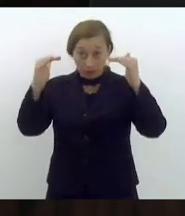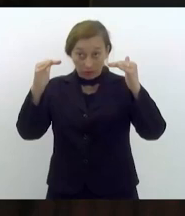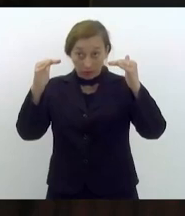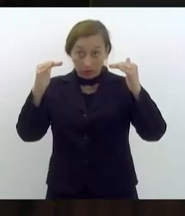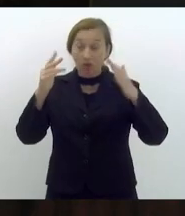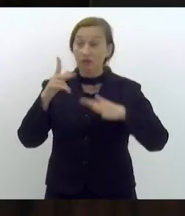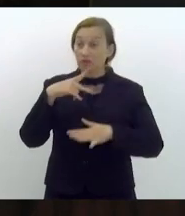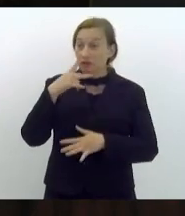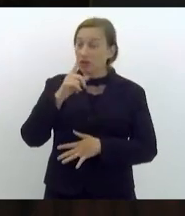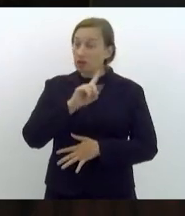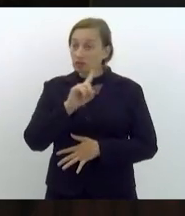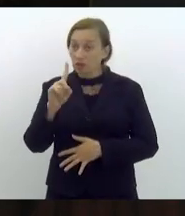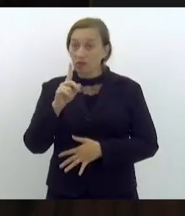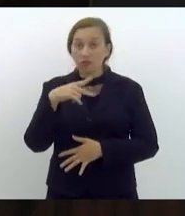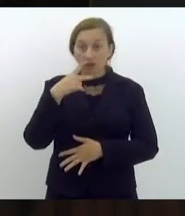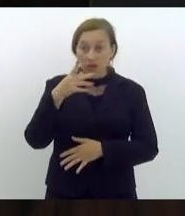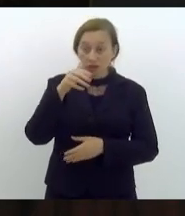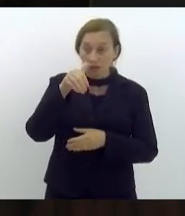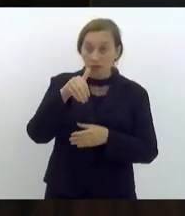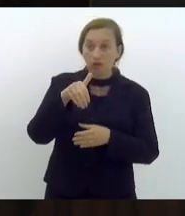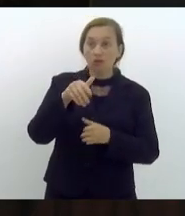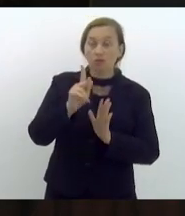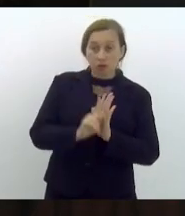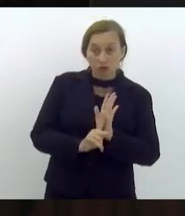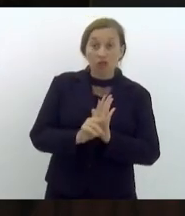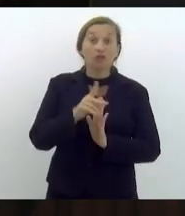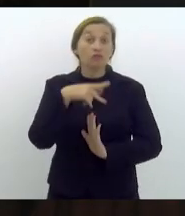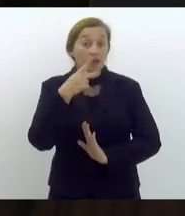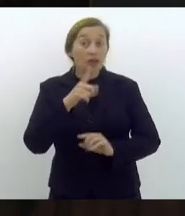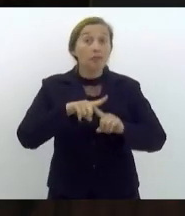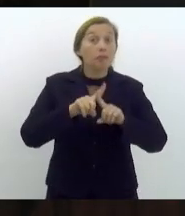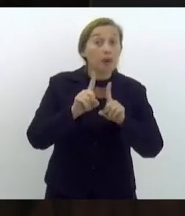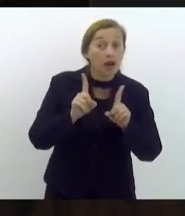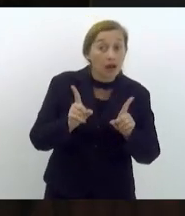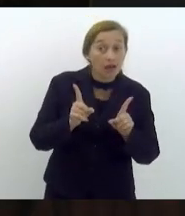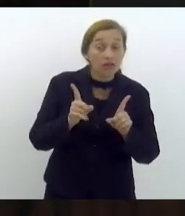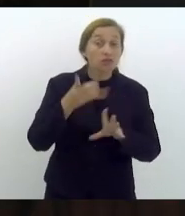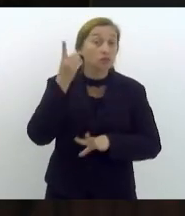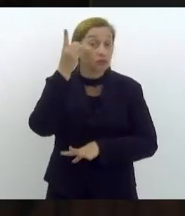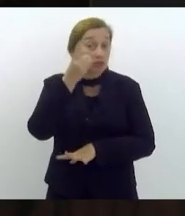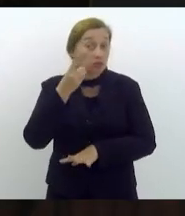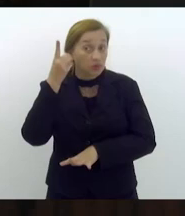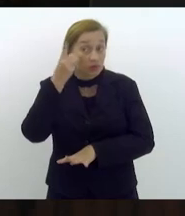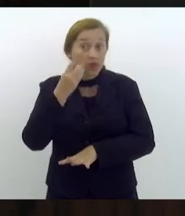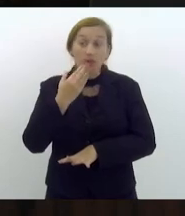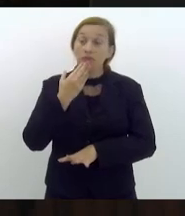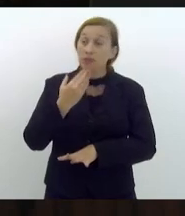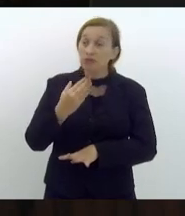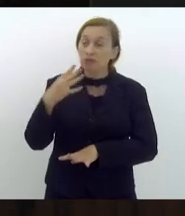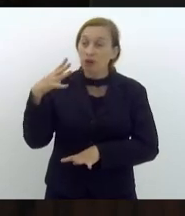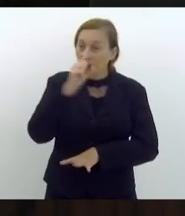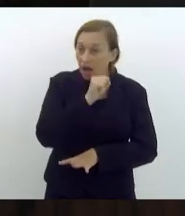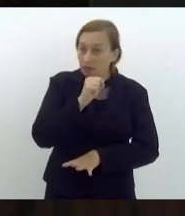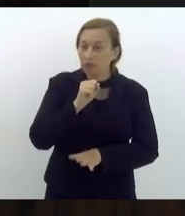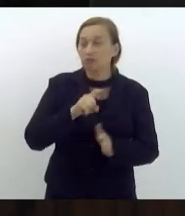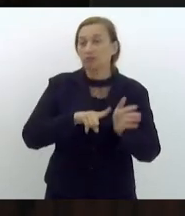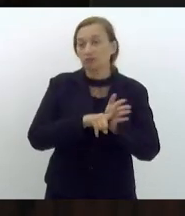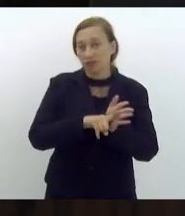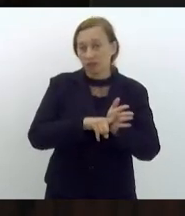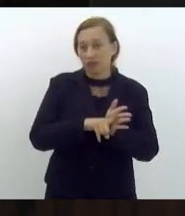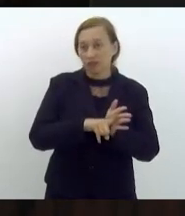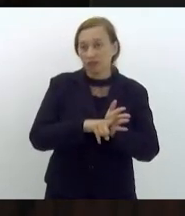que disseram que eu não cantei o projeto cantei mas o deputado pediu imediatamente verificação